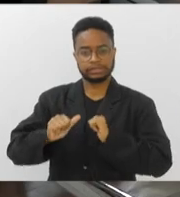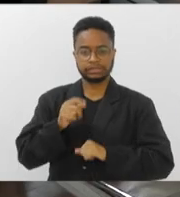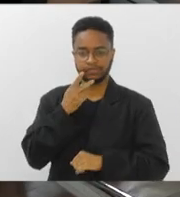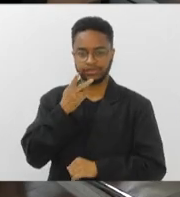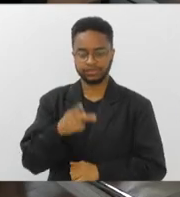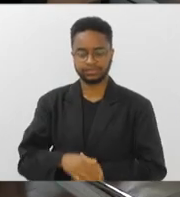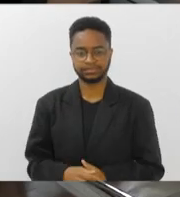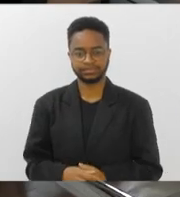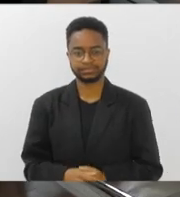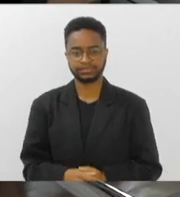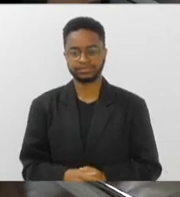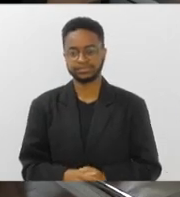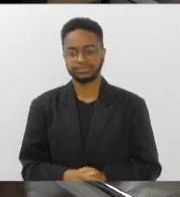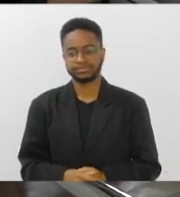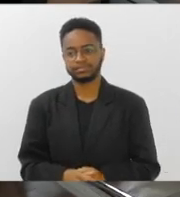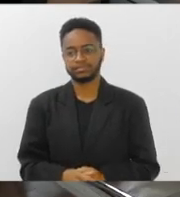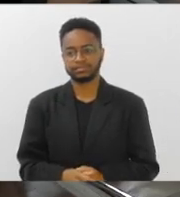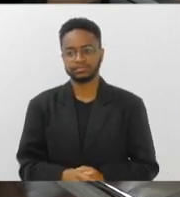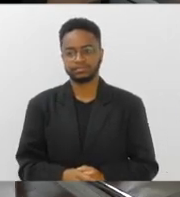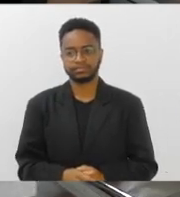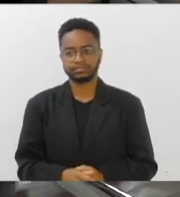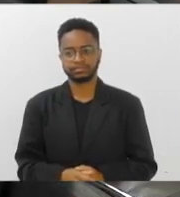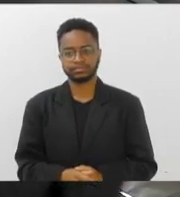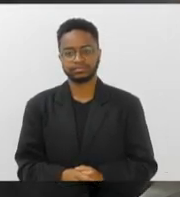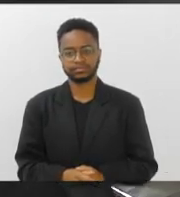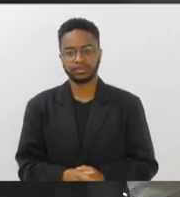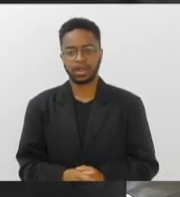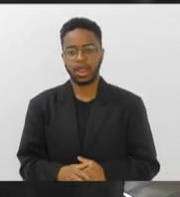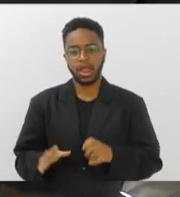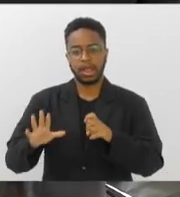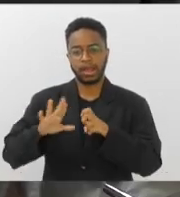eco-ansiedade. Foi pouco canabidiol hoje.